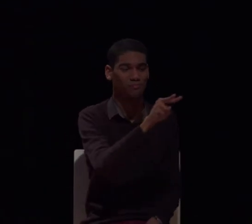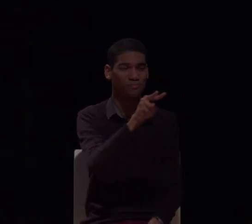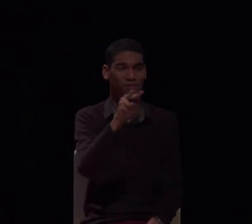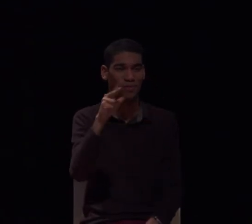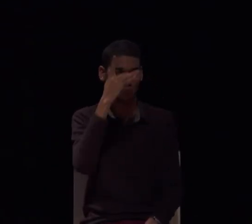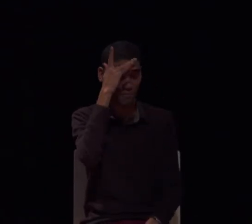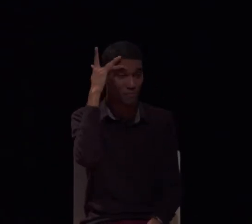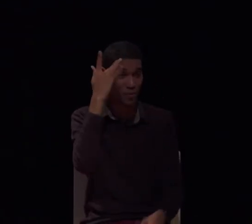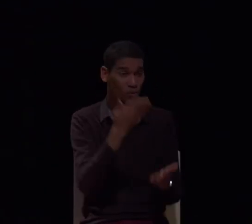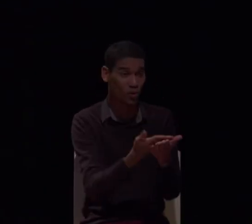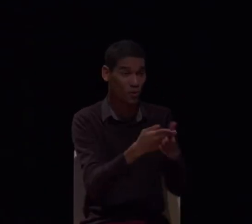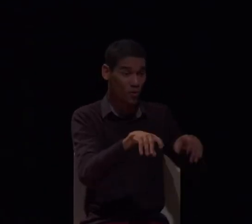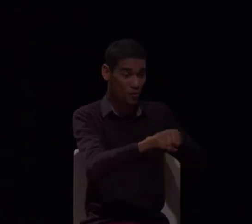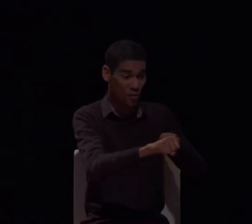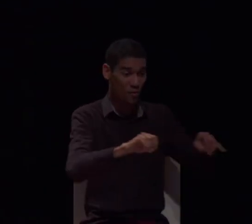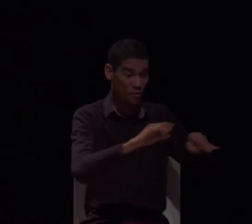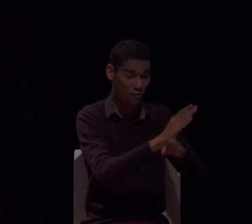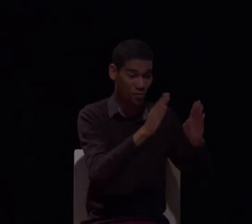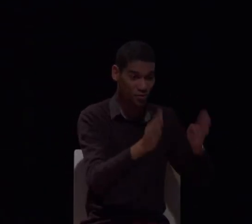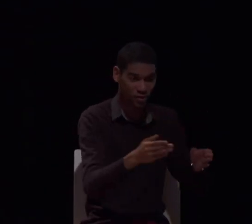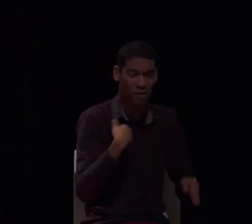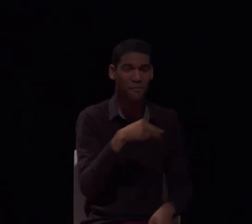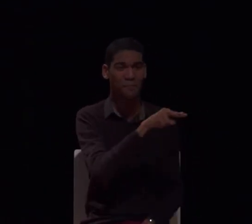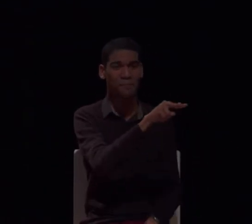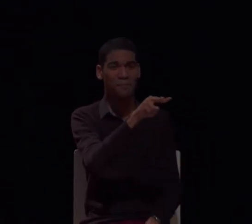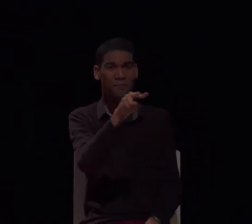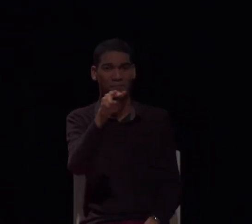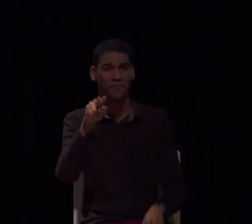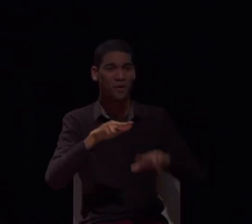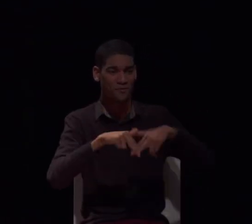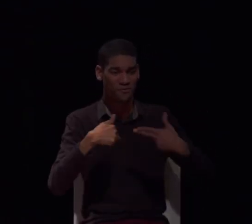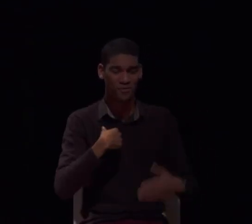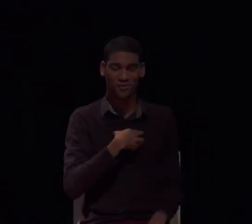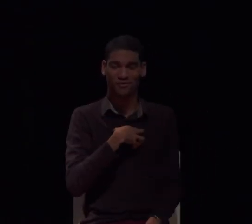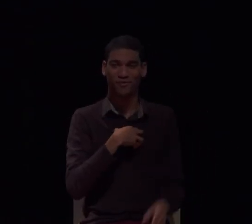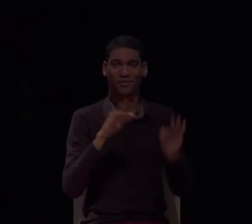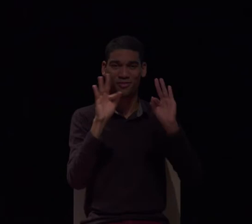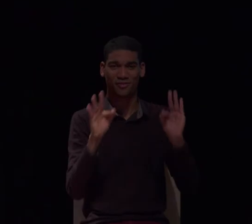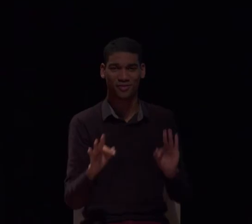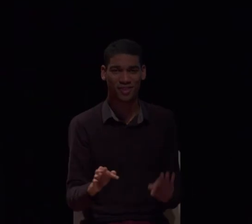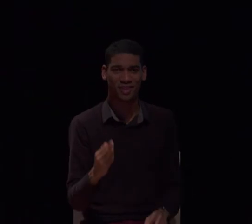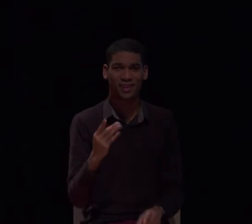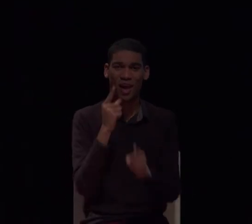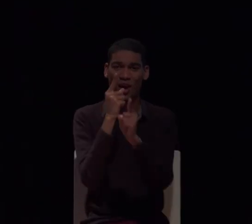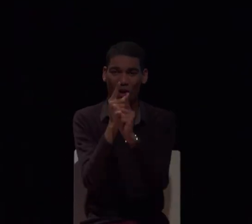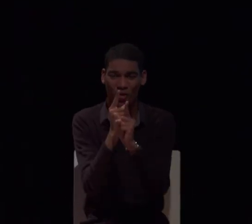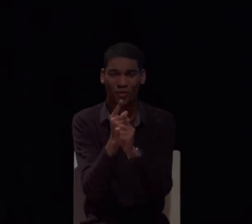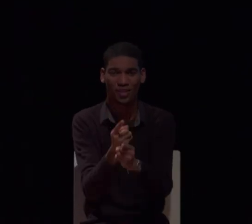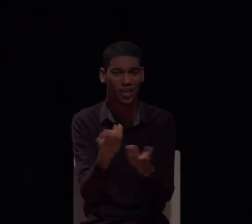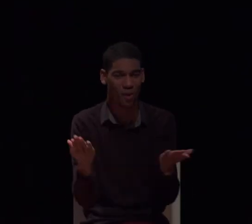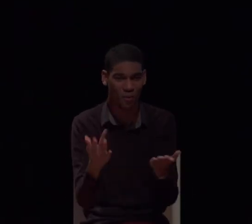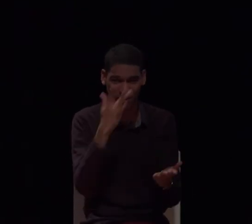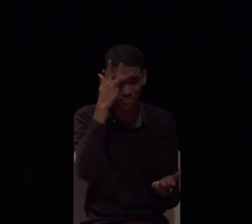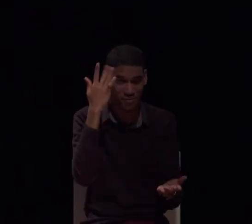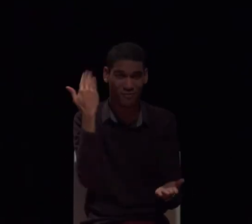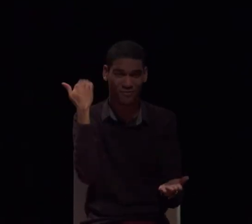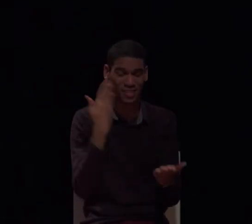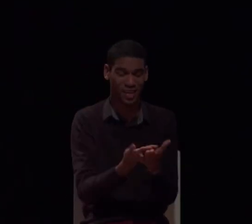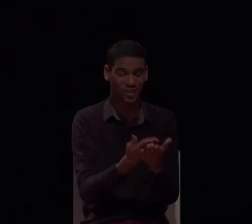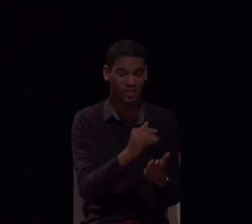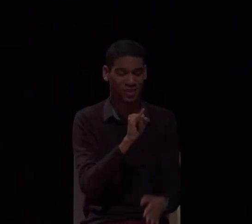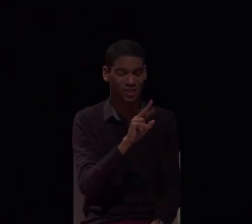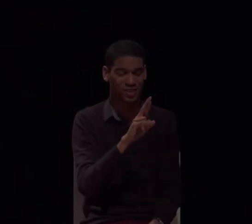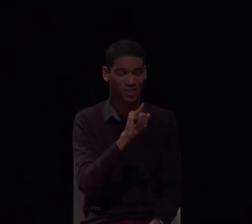passaram por ele então é por isso que eu também fico muito feliz de ver pessoas que fizeram refletir aqui hoje porque é